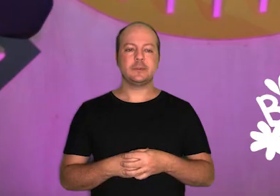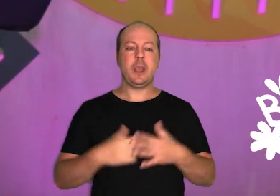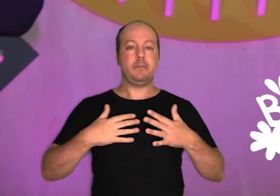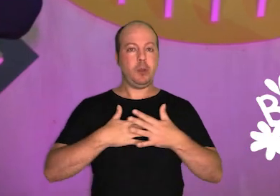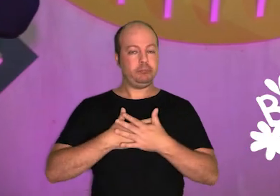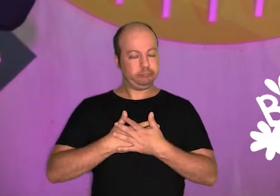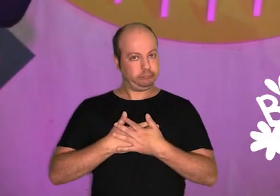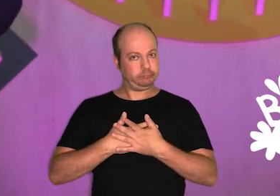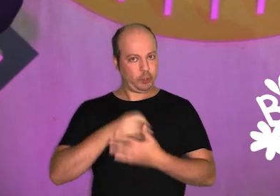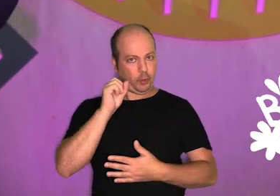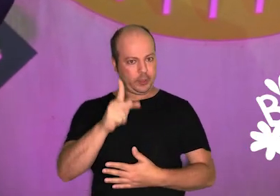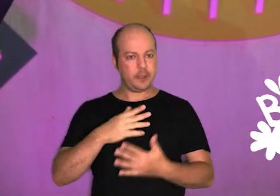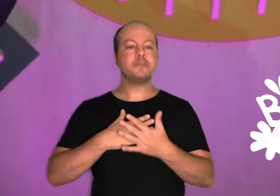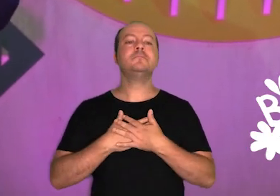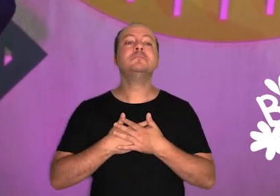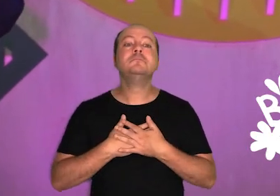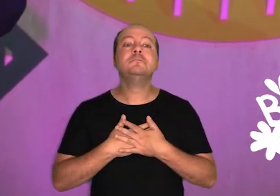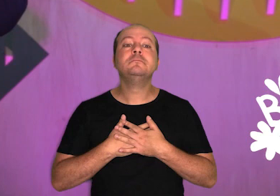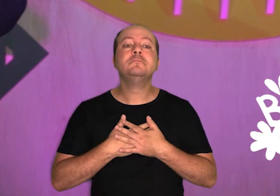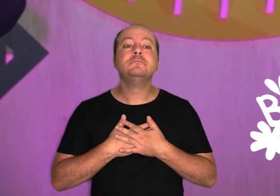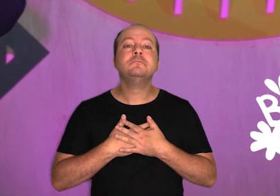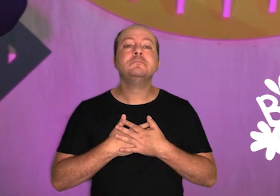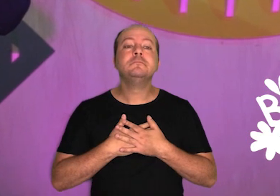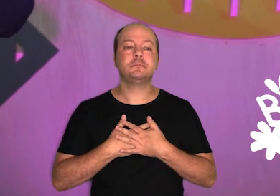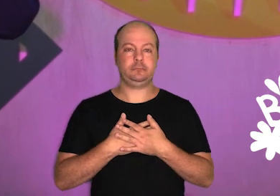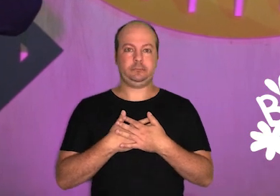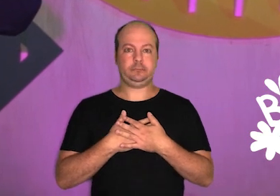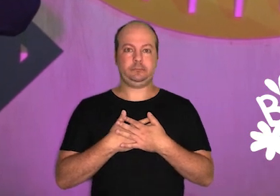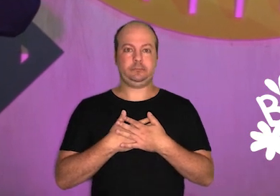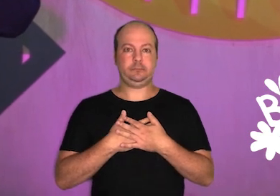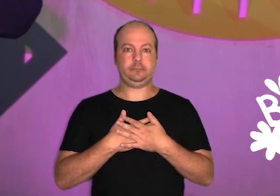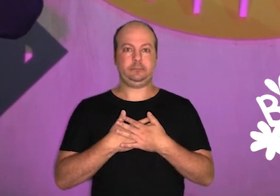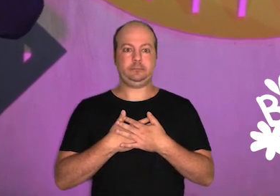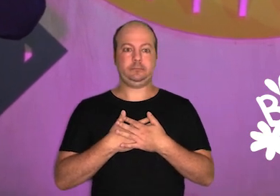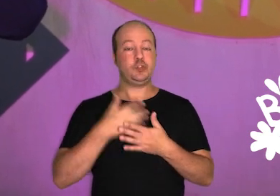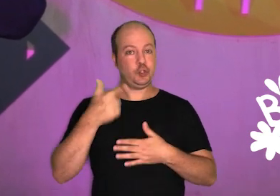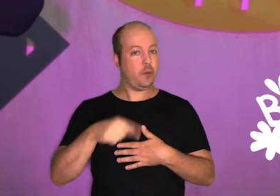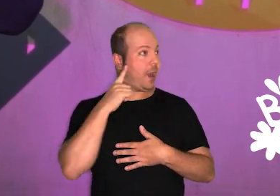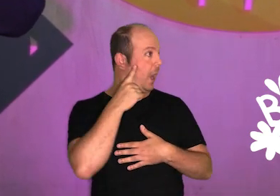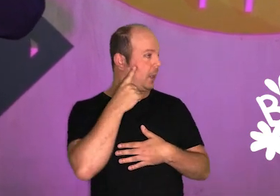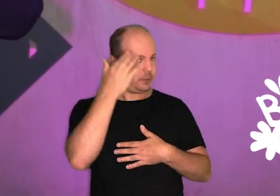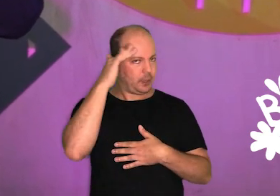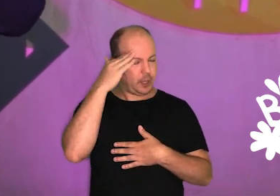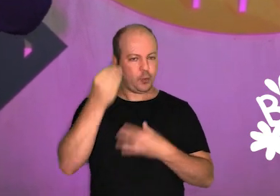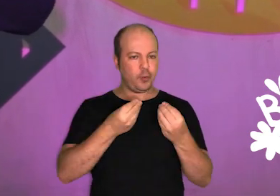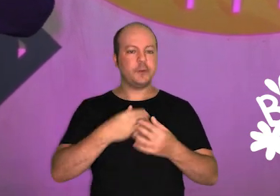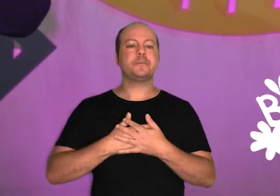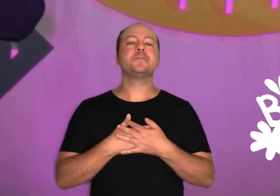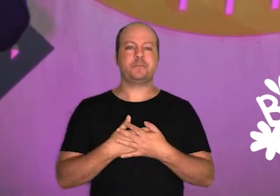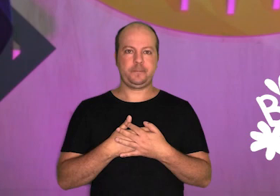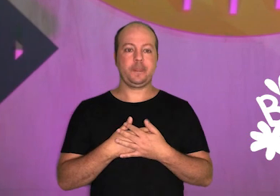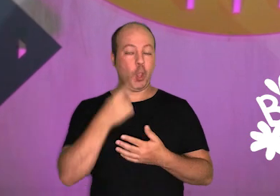aqui. Tudo bem? Cabeça para frente. Cabeça para trás. Vou fazer de lado para vocês entenderem isso, tá?